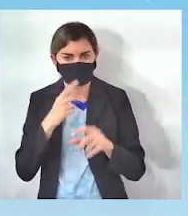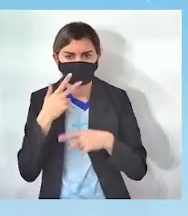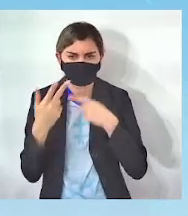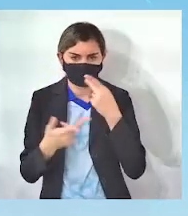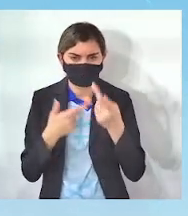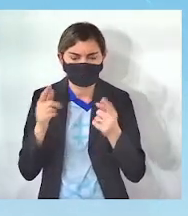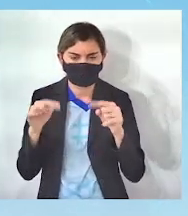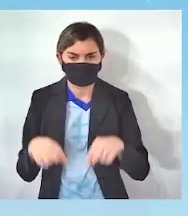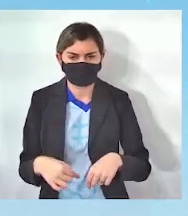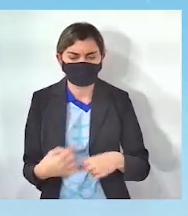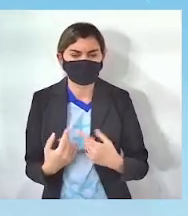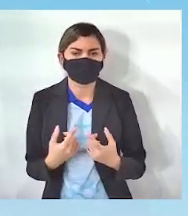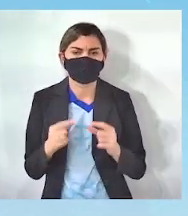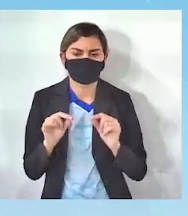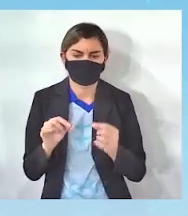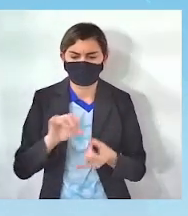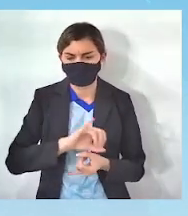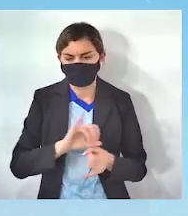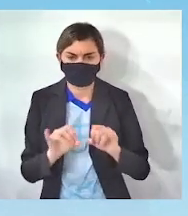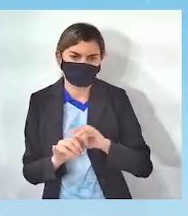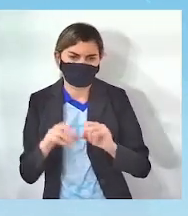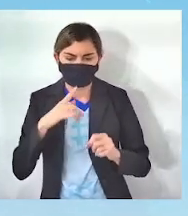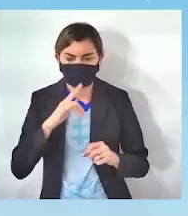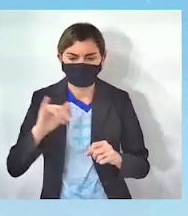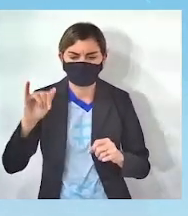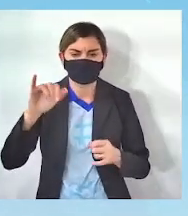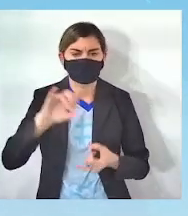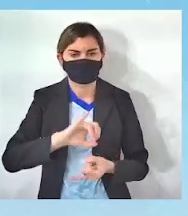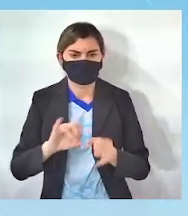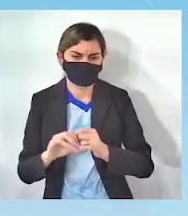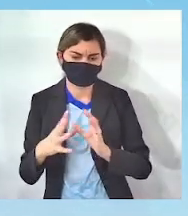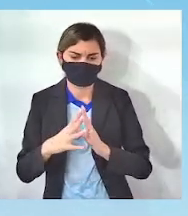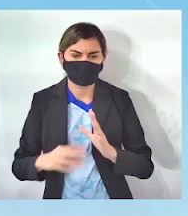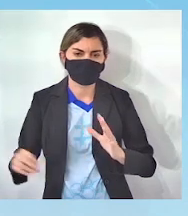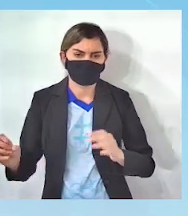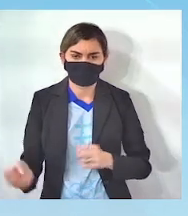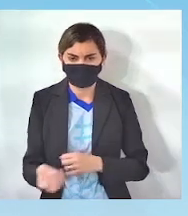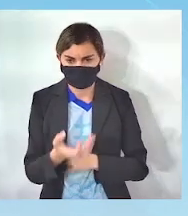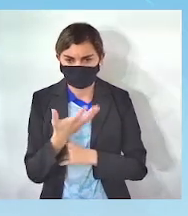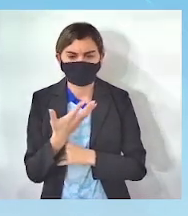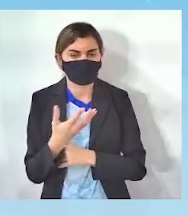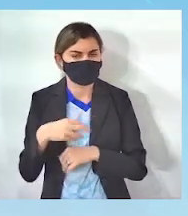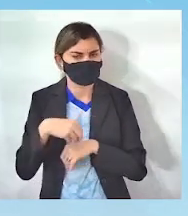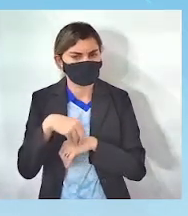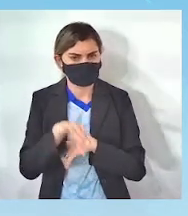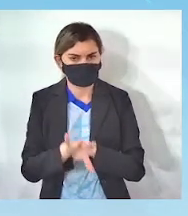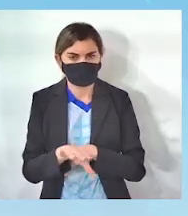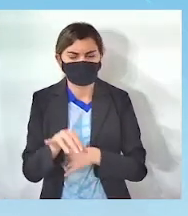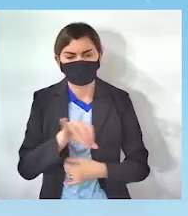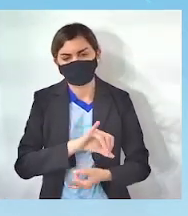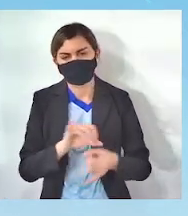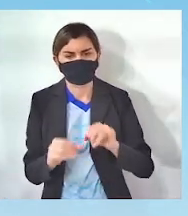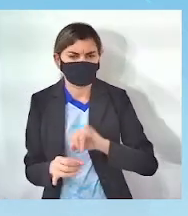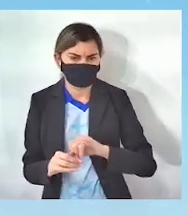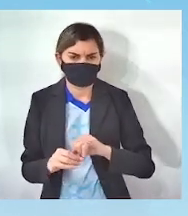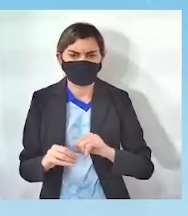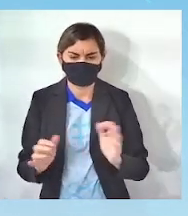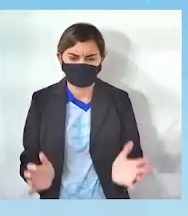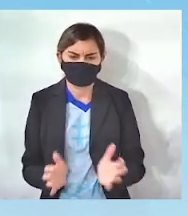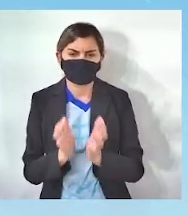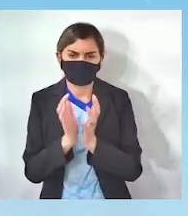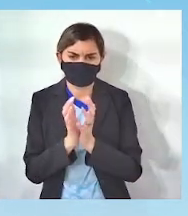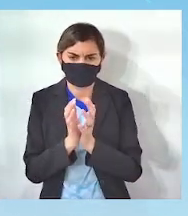aqui. O químico, ou o pai da química moderna, né, quem literalmente traz a química para o